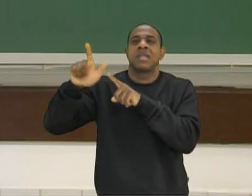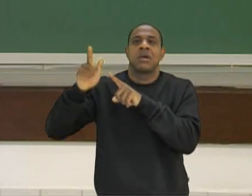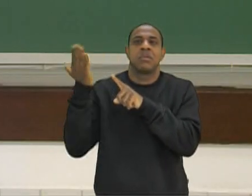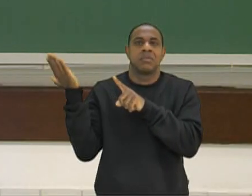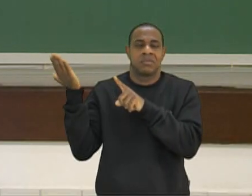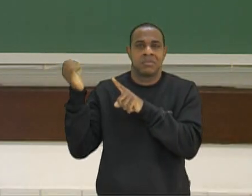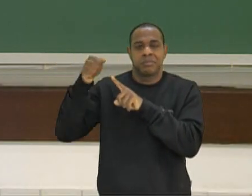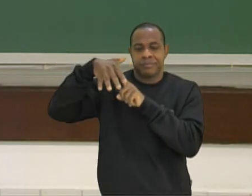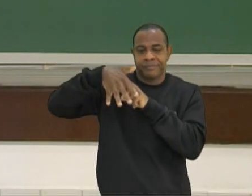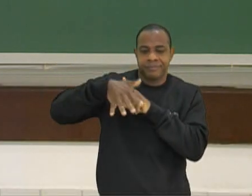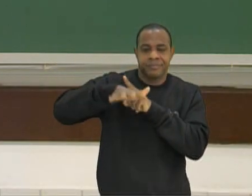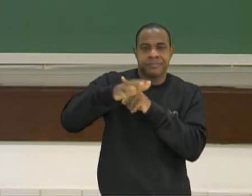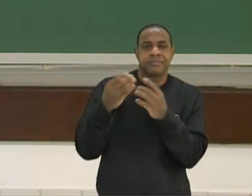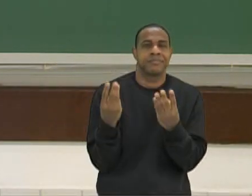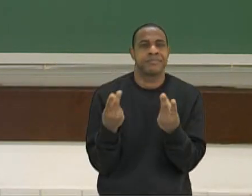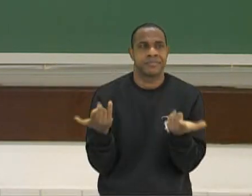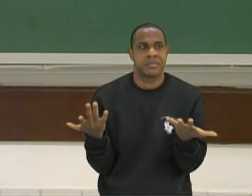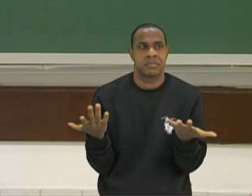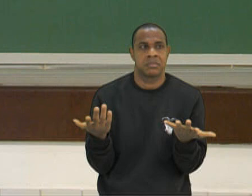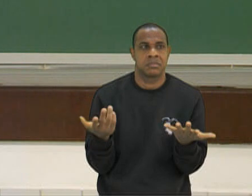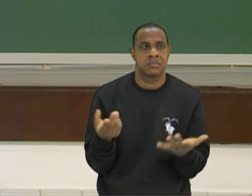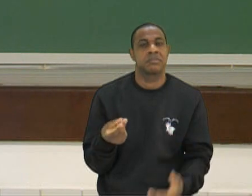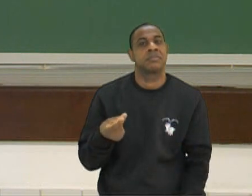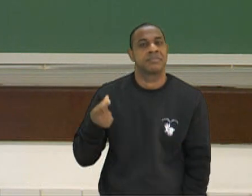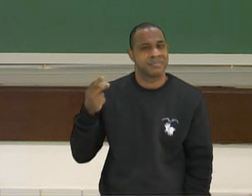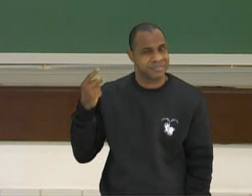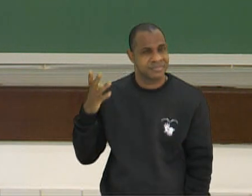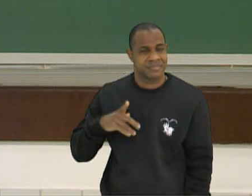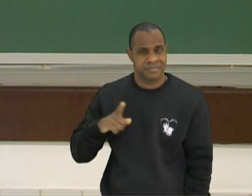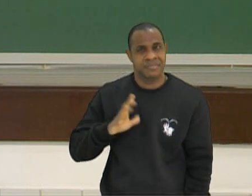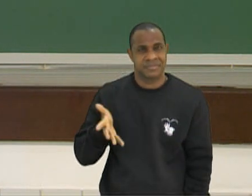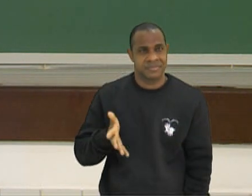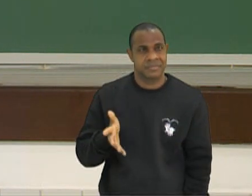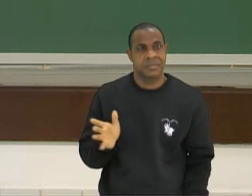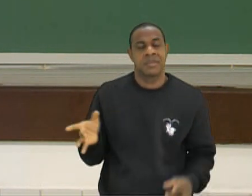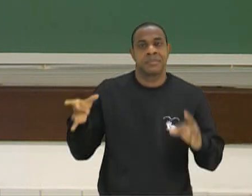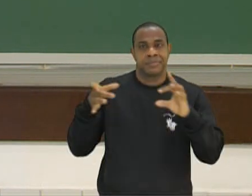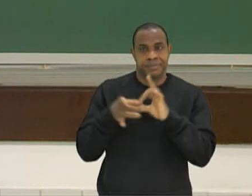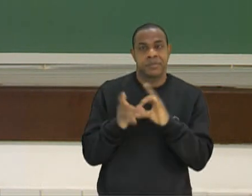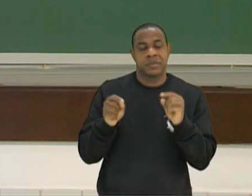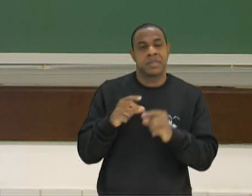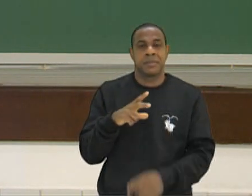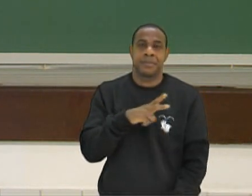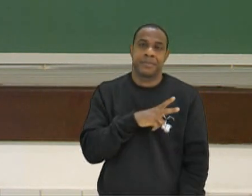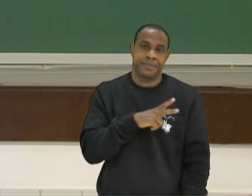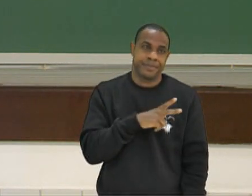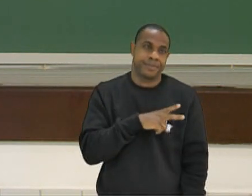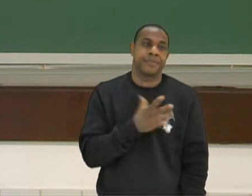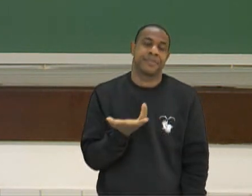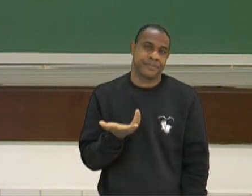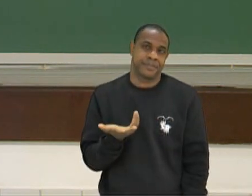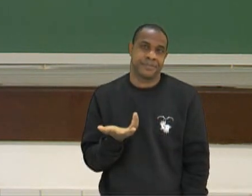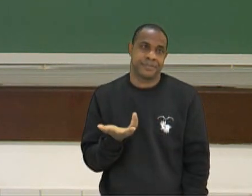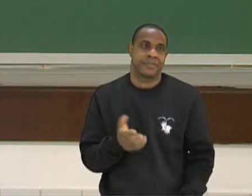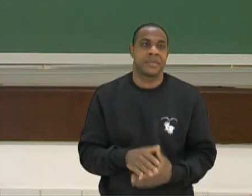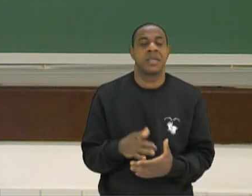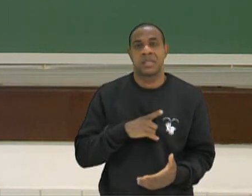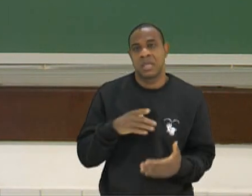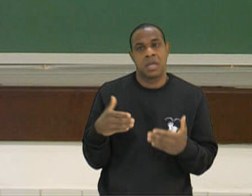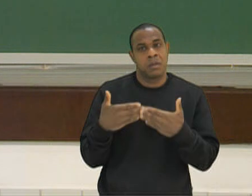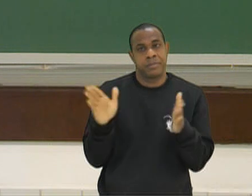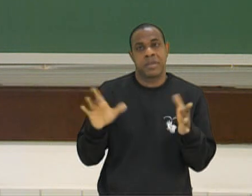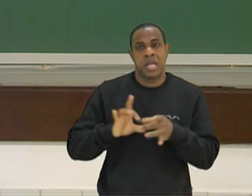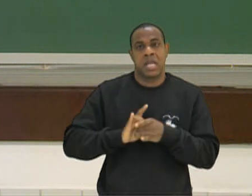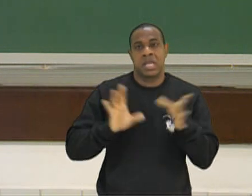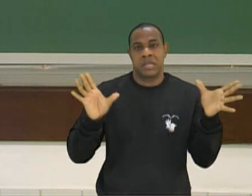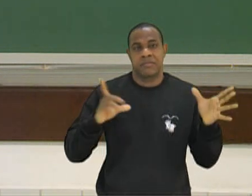poxa professor, mas há tanto tempo existe isso? Pois é, mas era vinculado à rede privada ou canais privados. Agora você tem a rede aberta que você